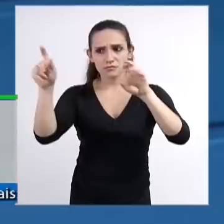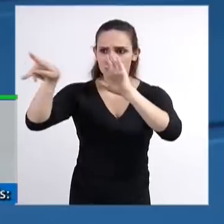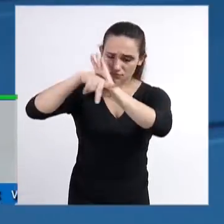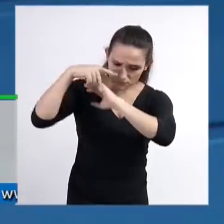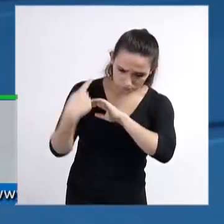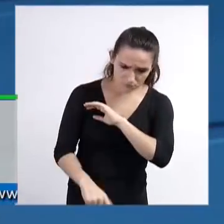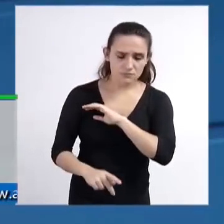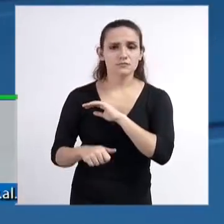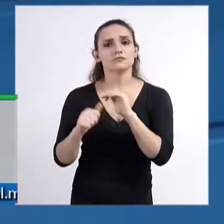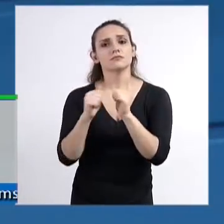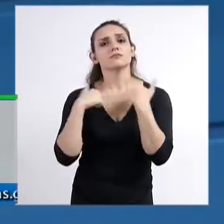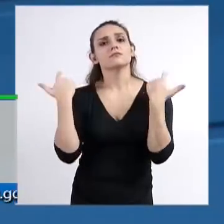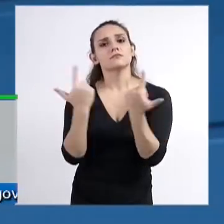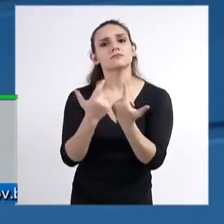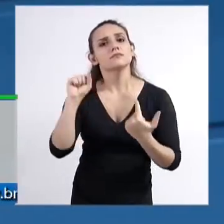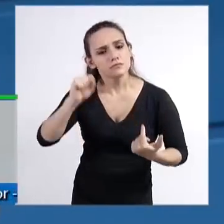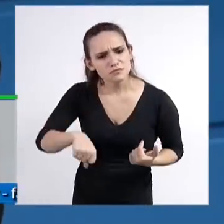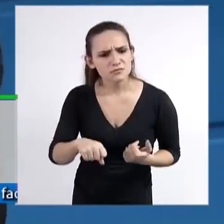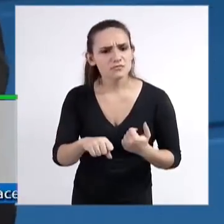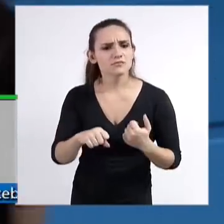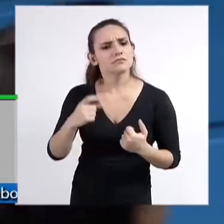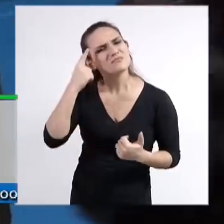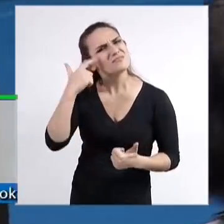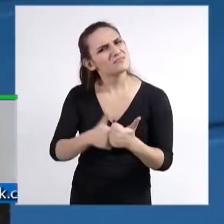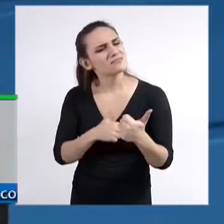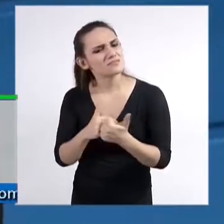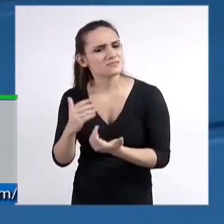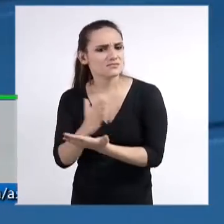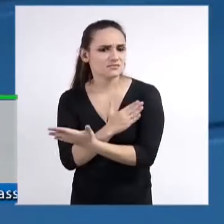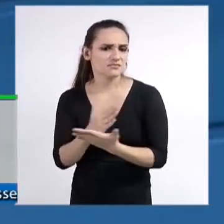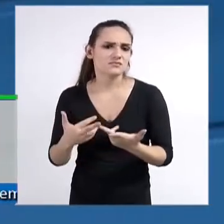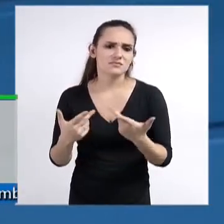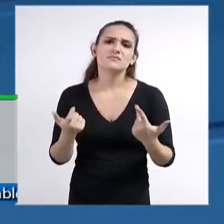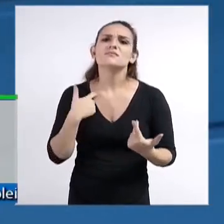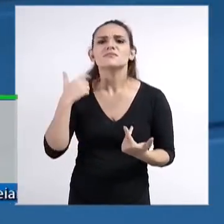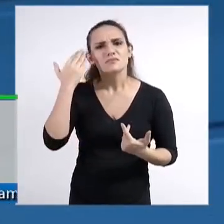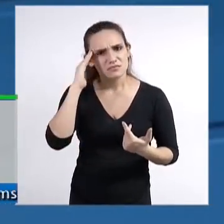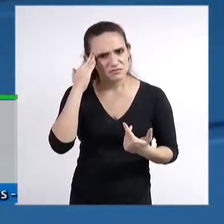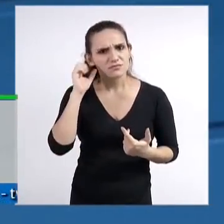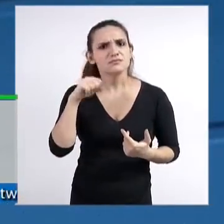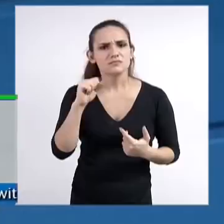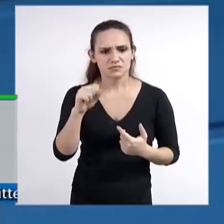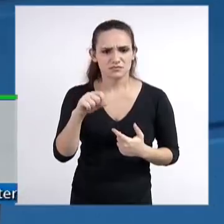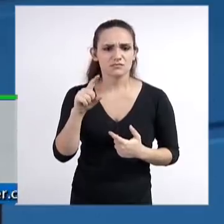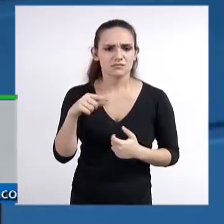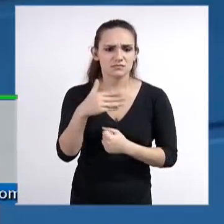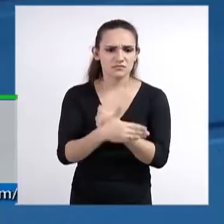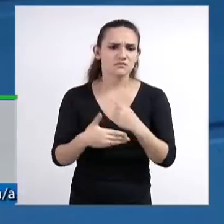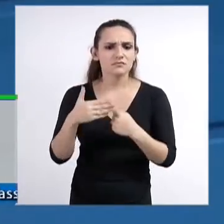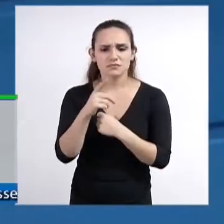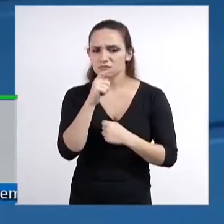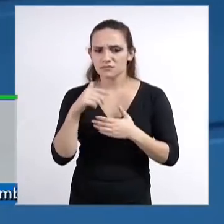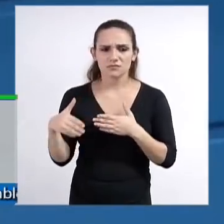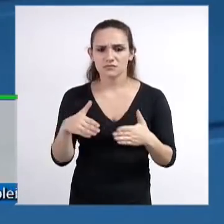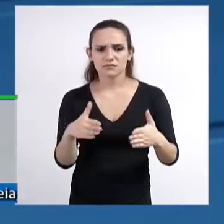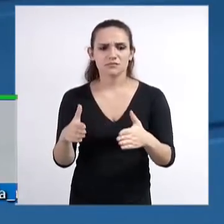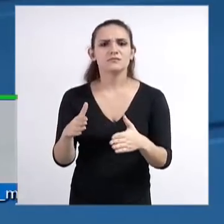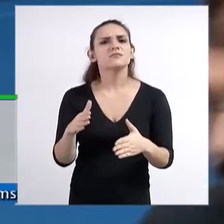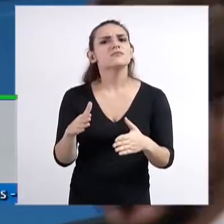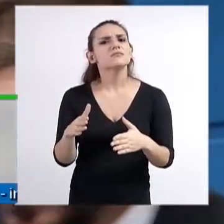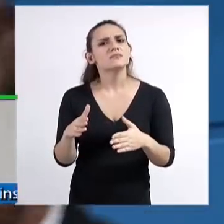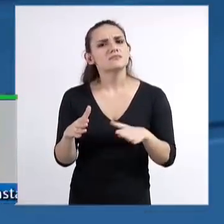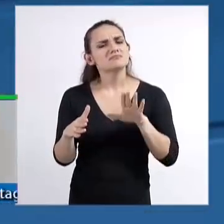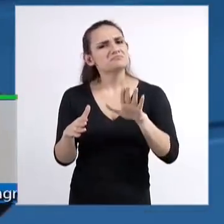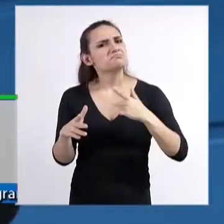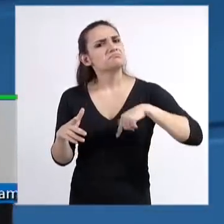cá, para que possamos fazer algumas reflexões. Eu entendo a defesa de Vossa Excelência para os ribeirinhos e, inclusive,